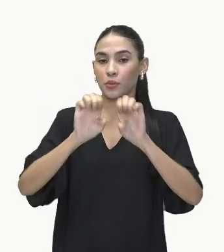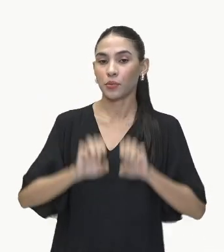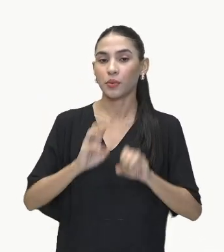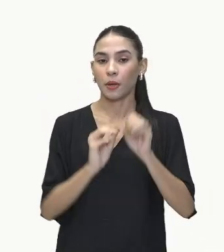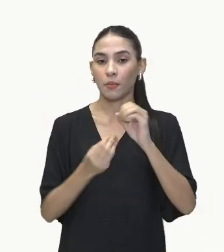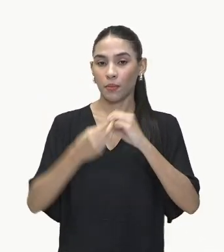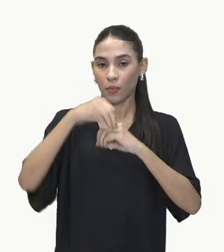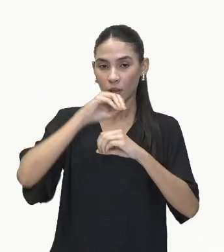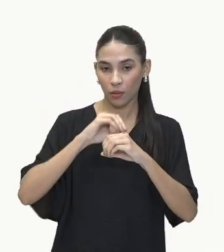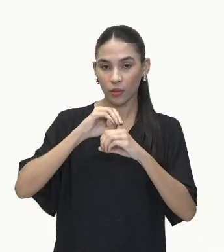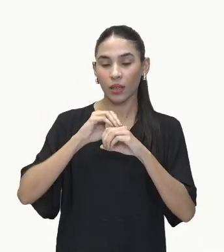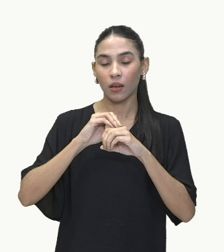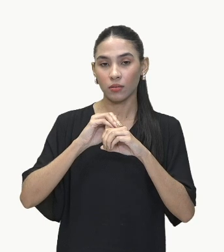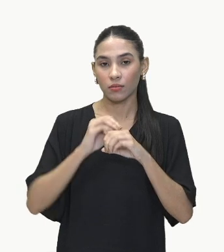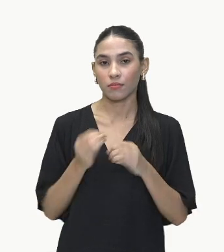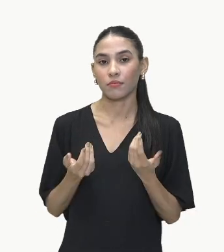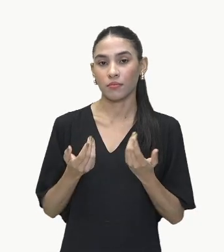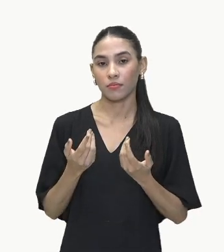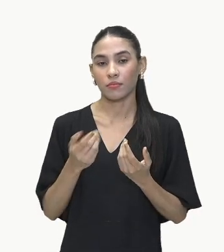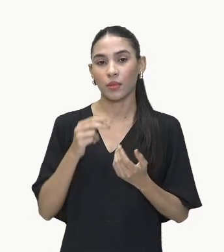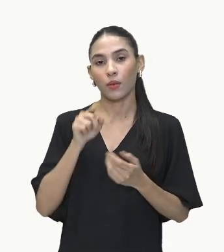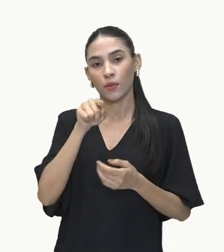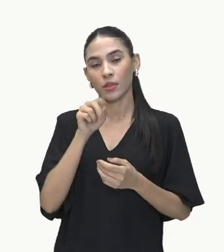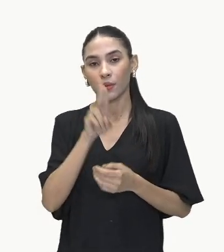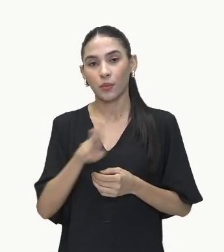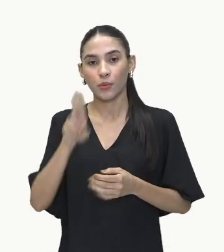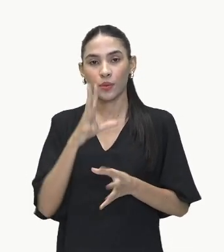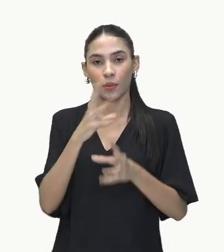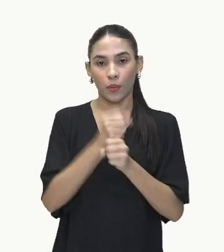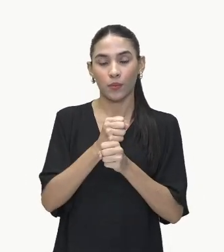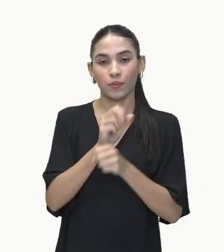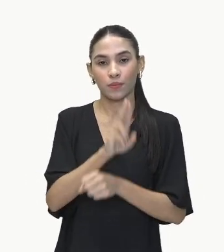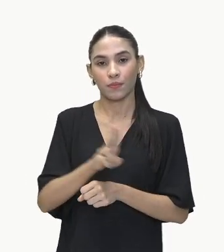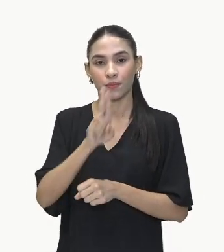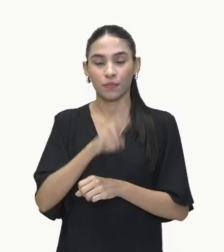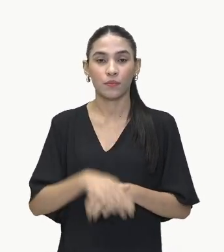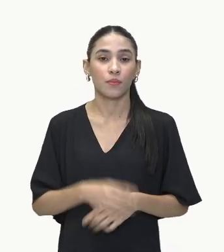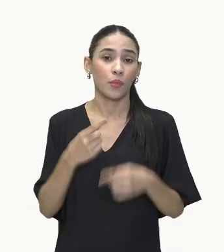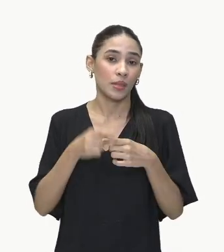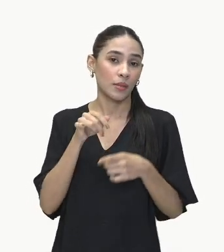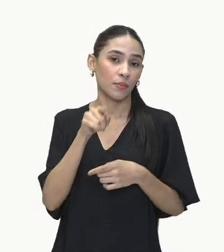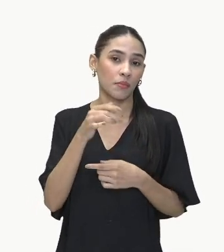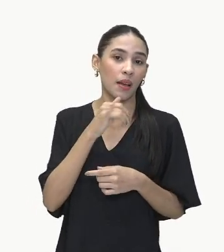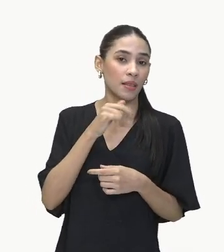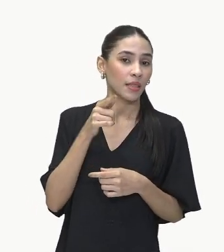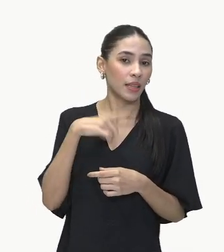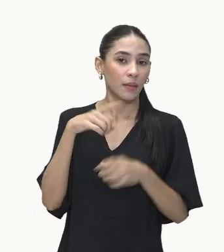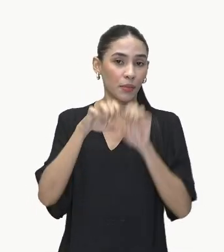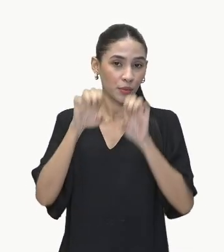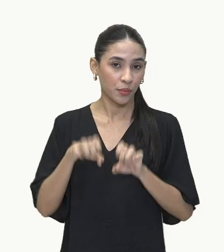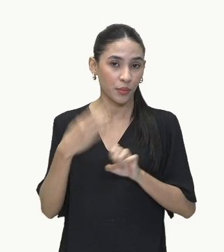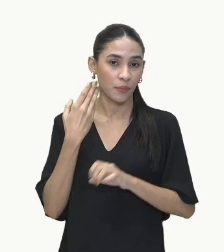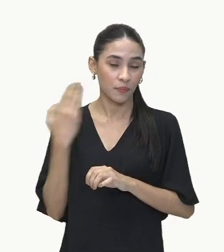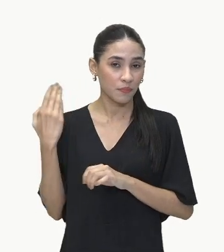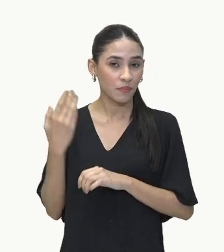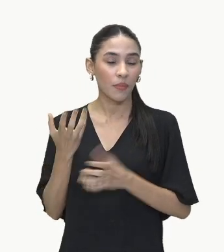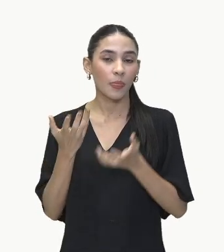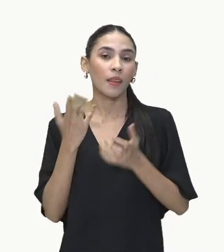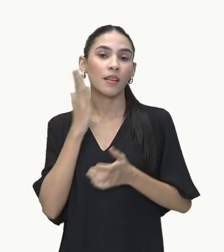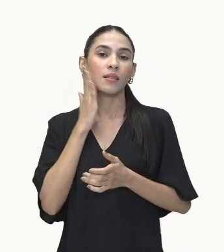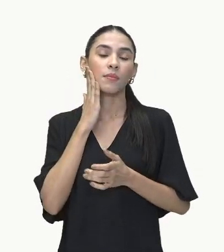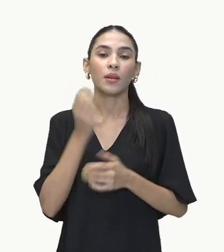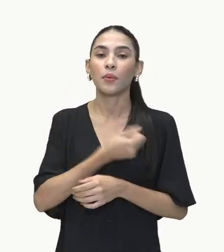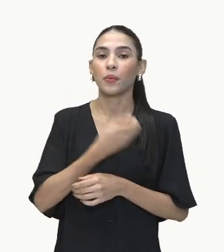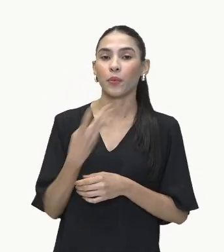molecular deles, da maneira da gente calcular a partir da fórmula geral. Porque se, por exemplo, você tem uma estrutura dessa e quer saber